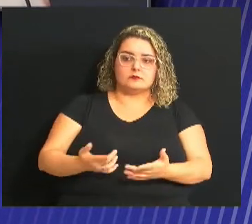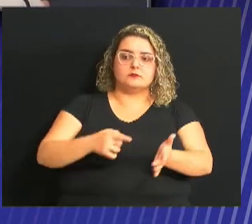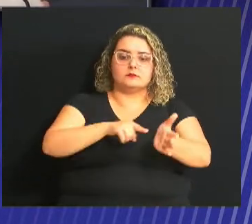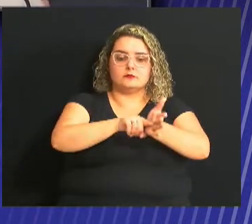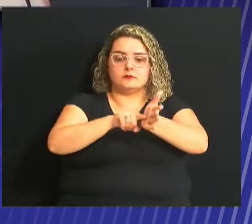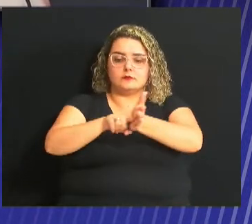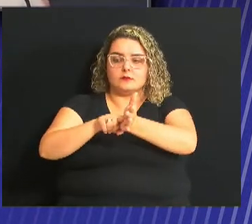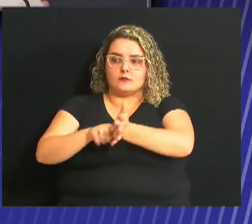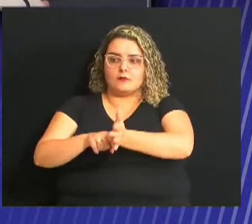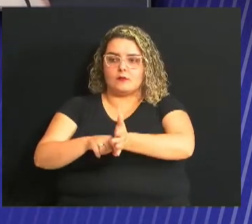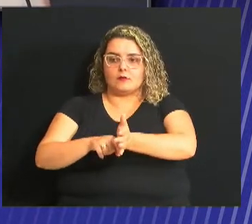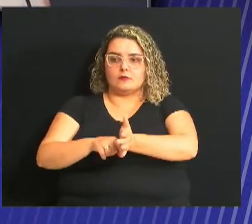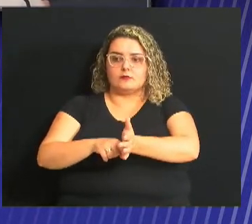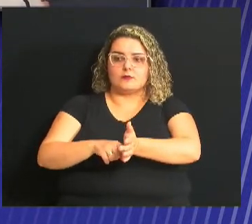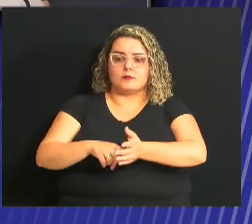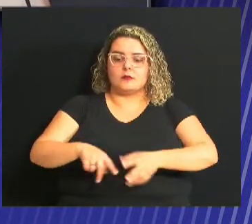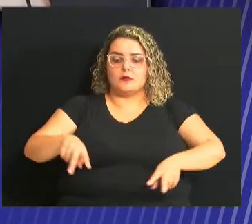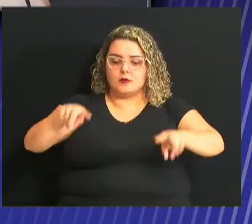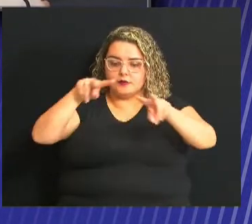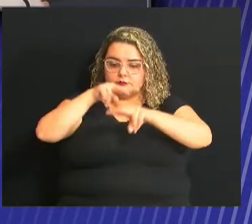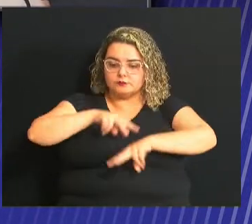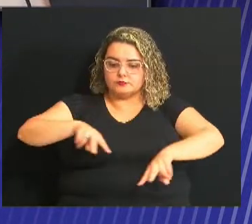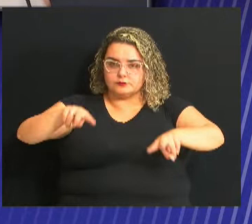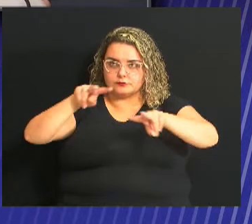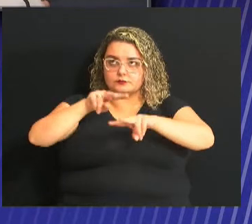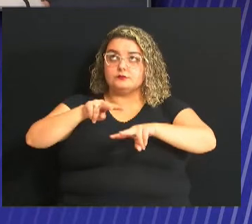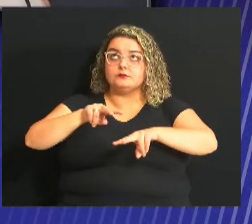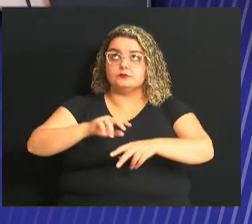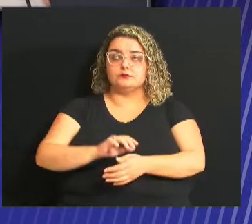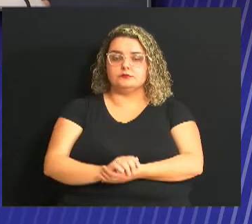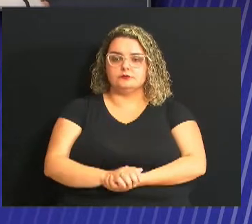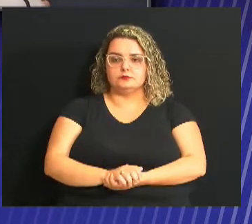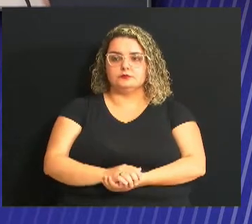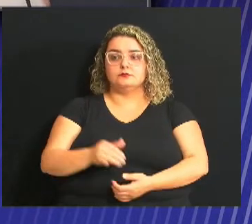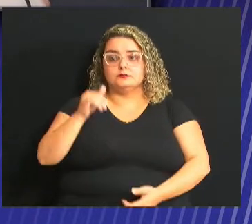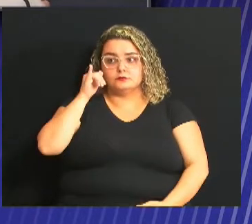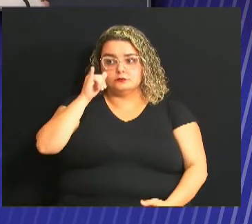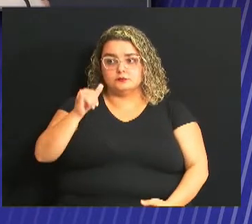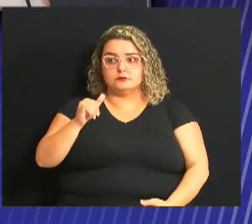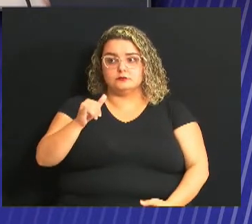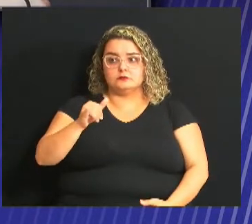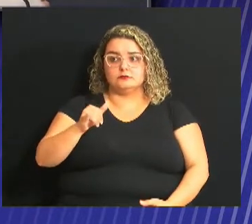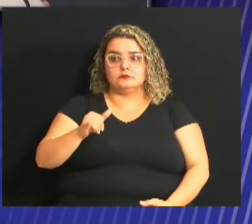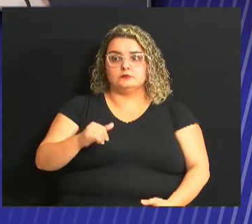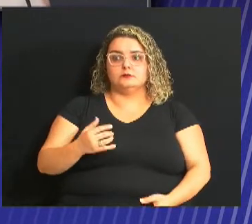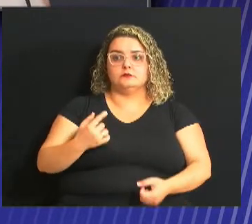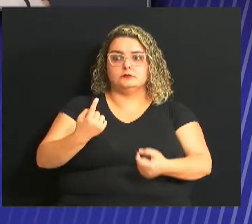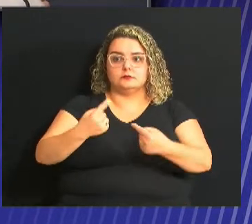na prospecção de projetos à prevenção e combate à Covid-19.